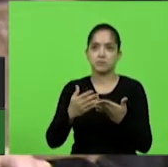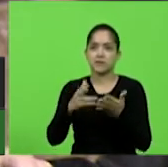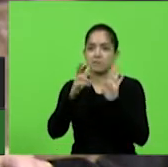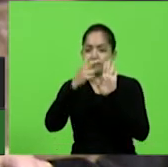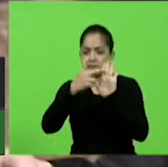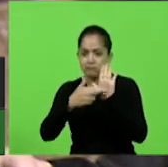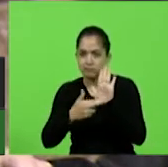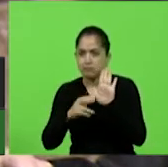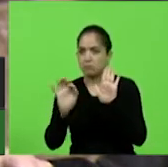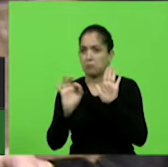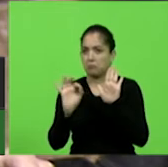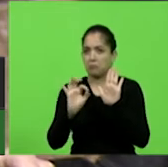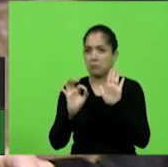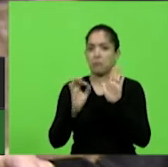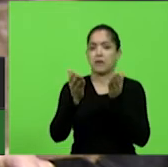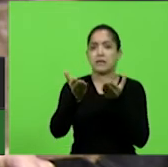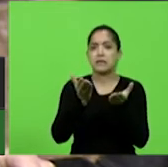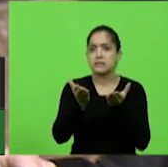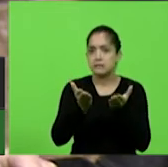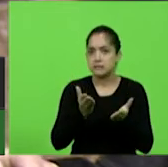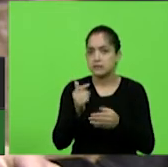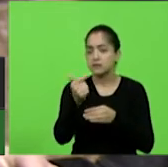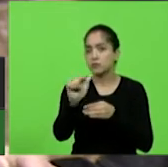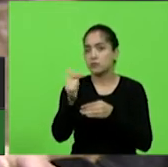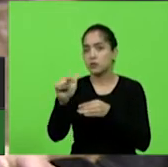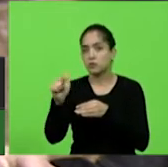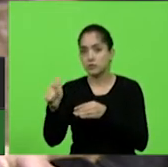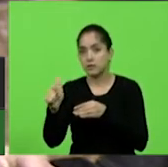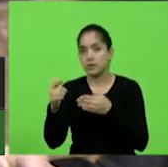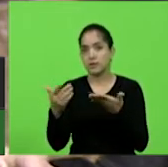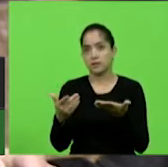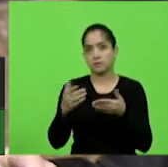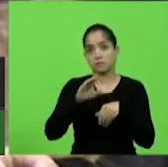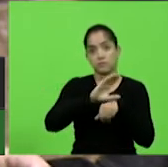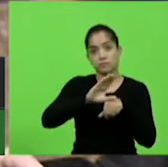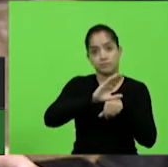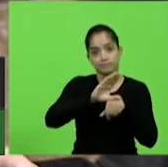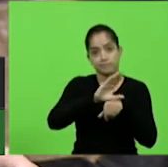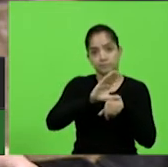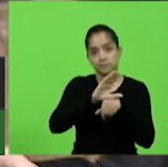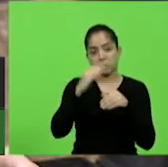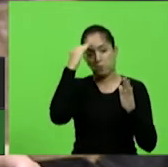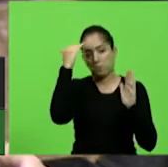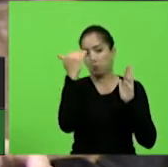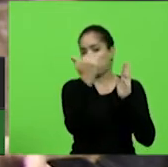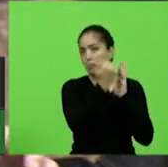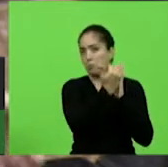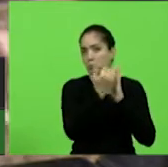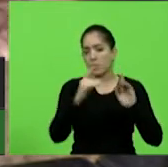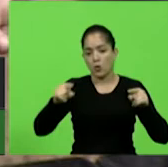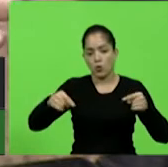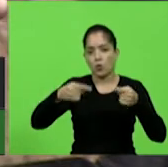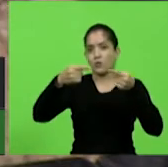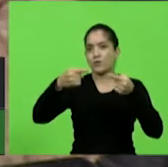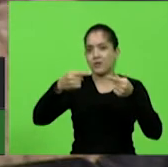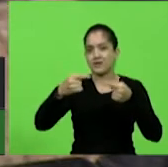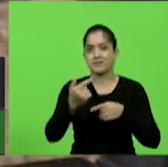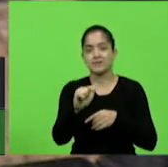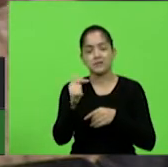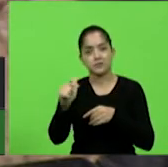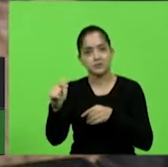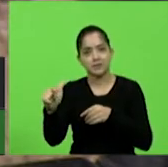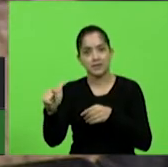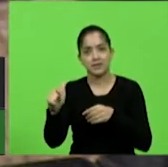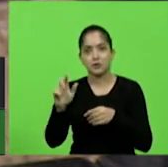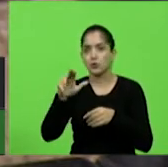não há licitação, que a revelia da Constituição não há concorrência e o sistema simplesmente nunca teve